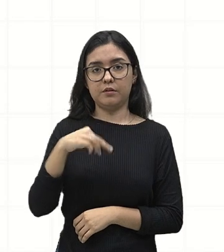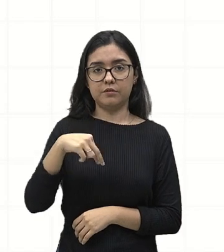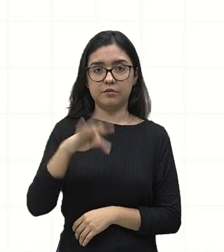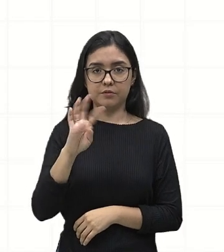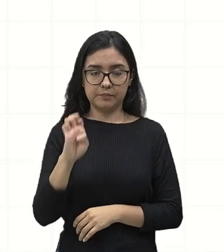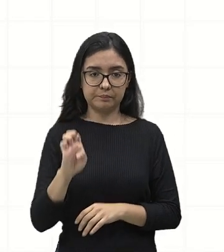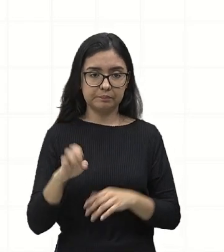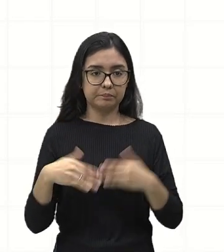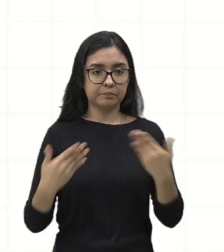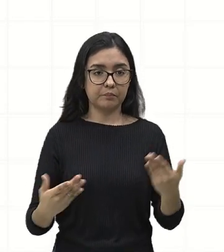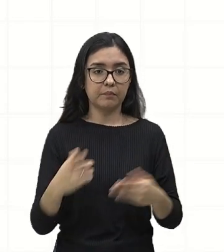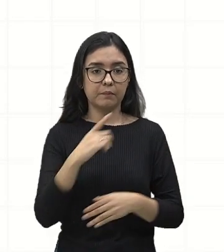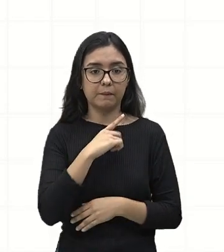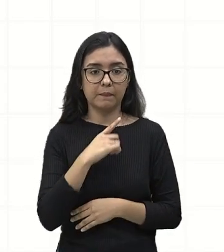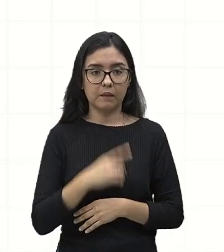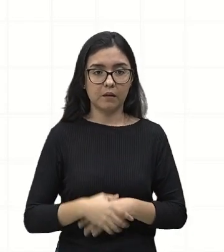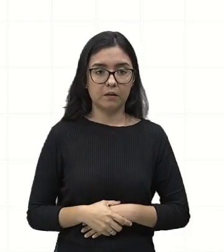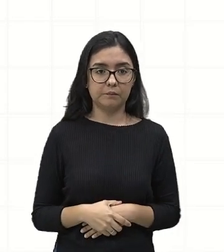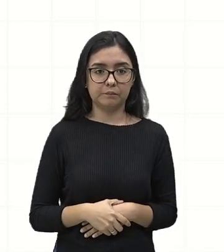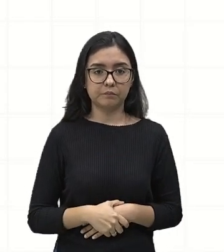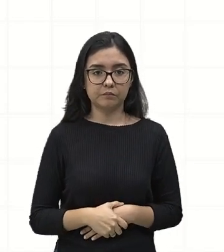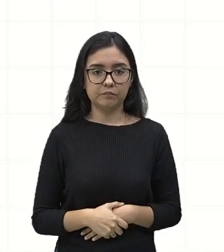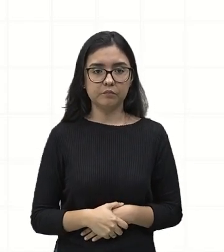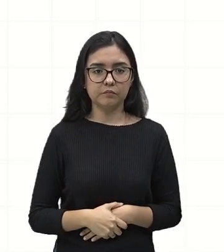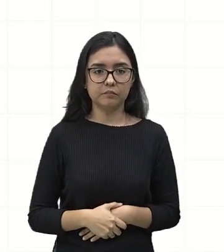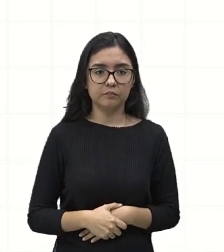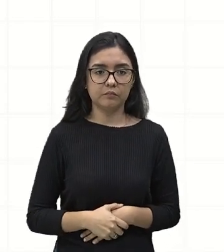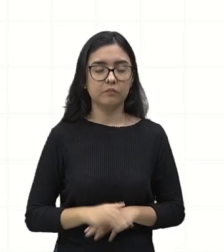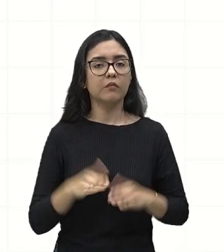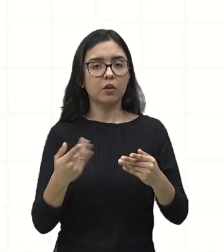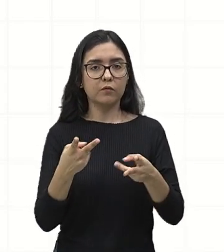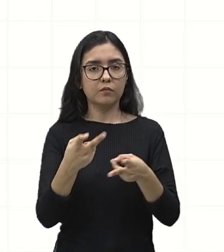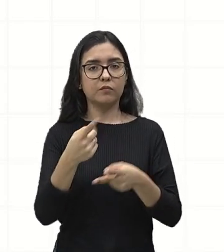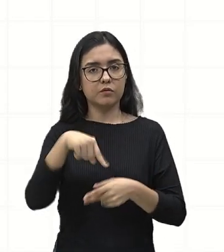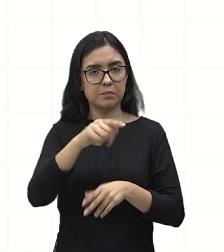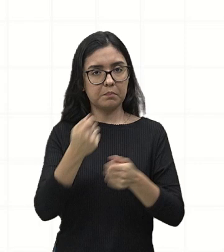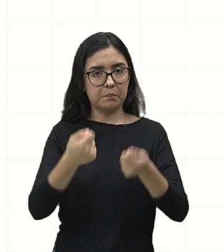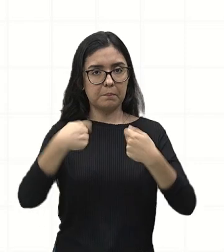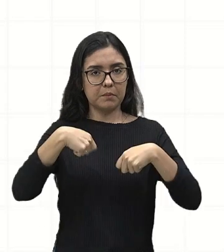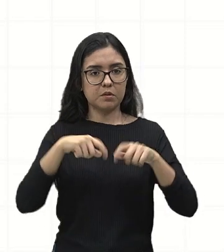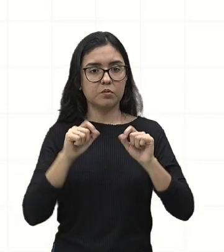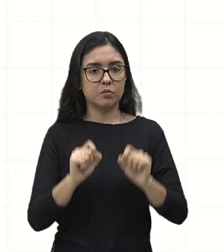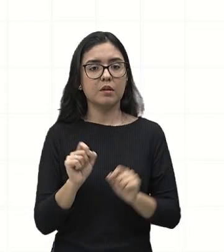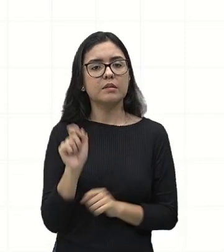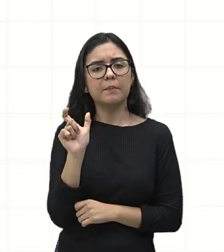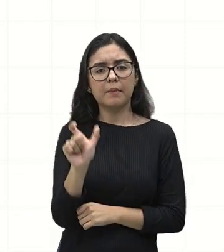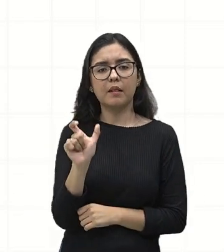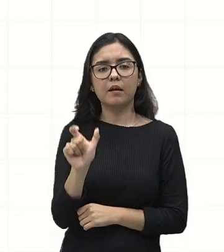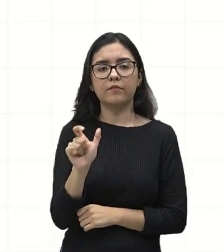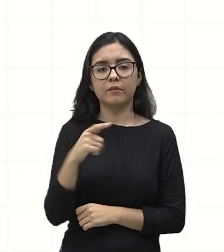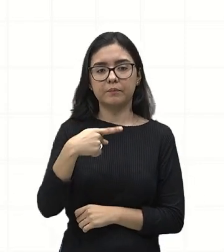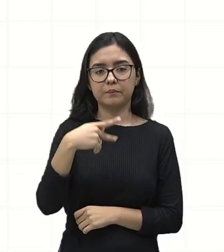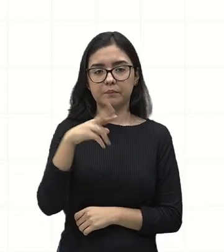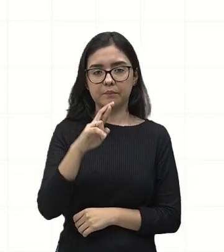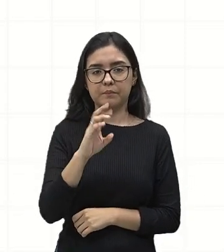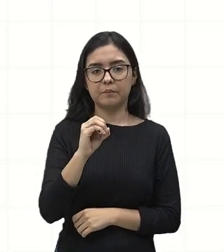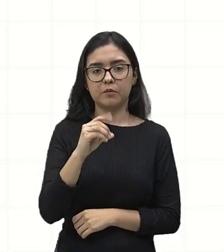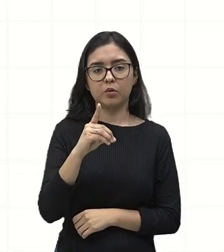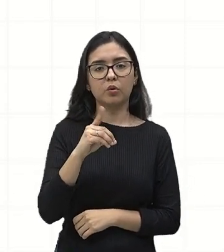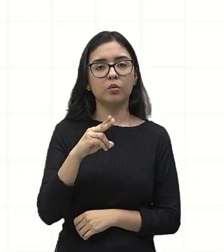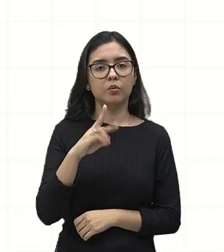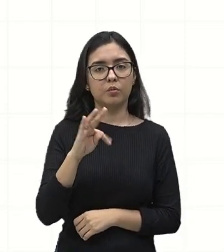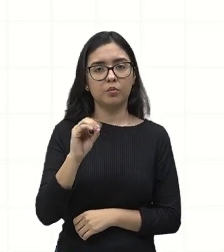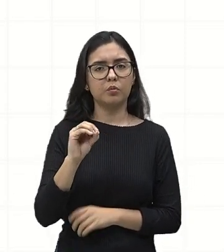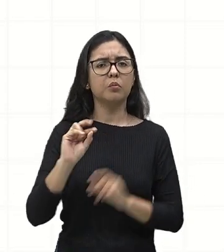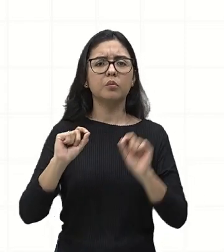no produto de potências, e aí você já tem que identificar aqui essa palavra produto, o que